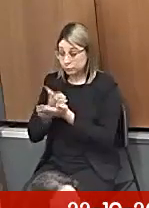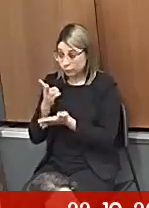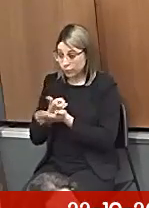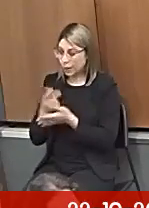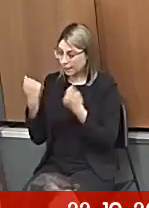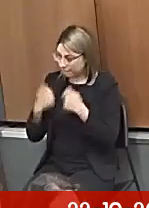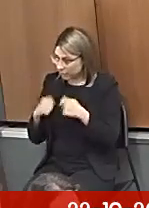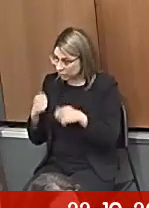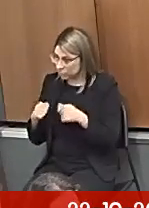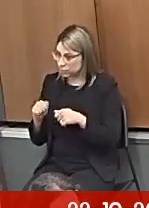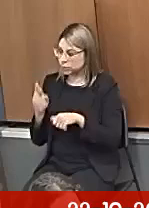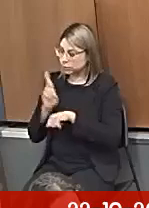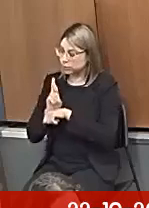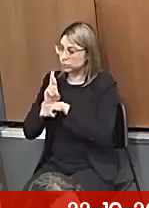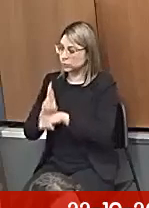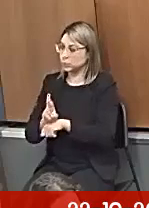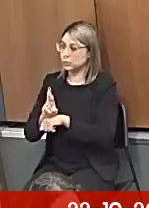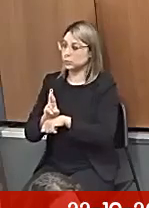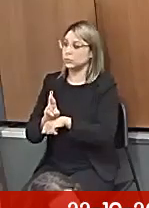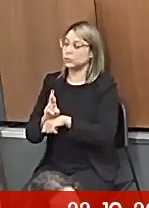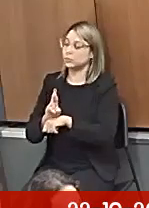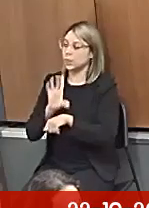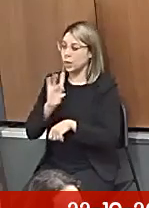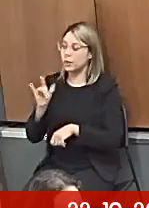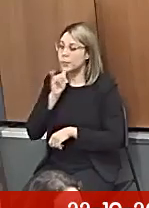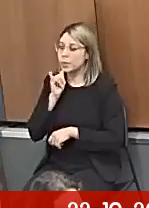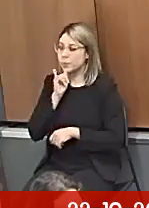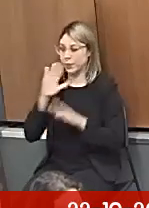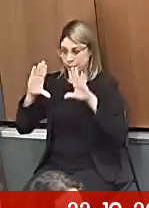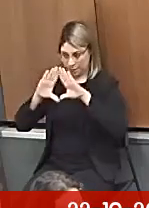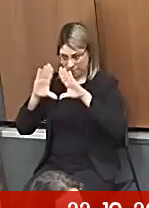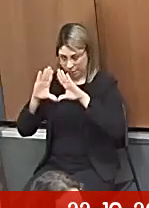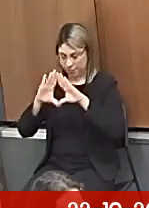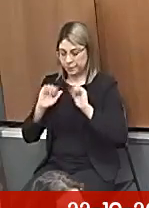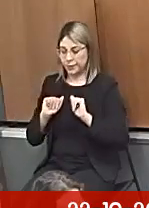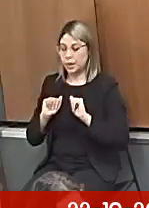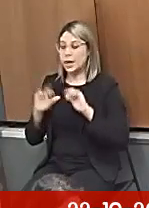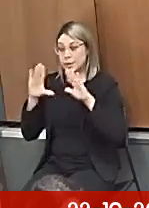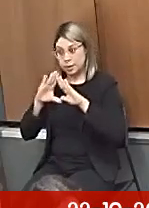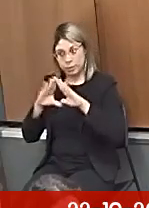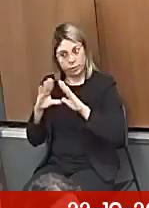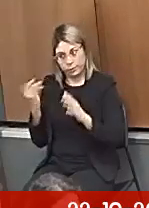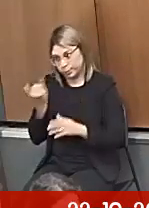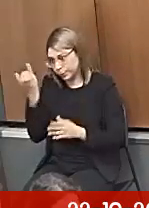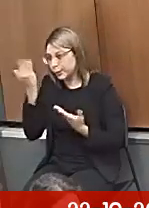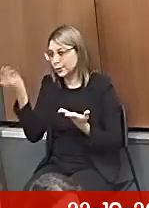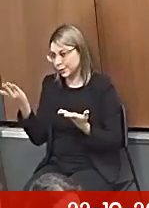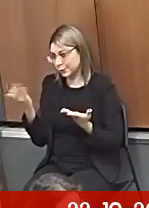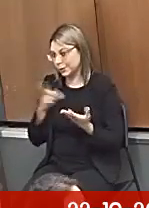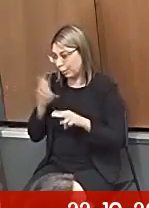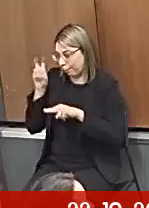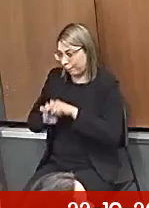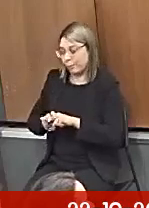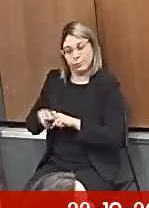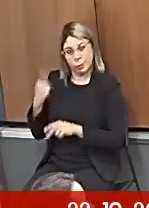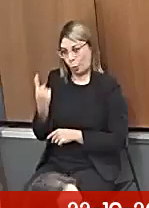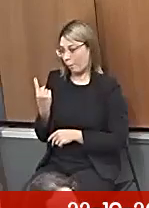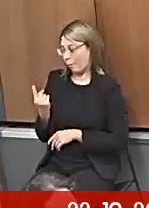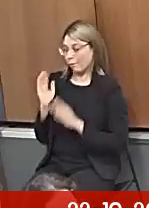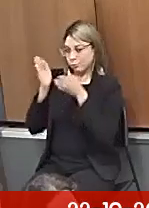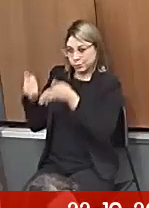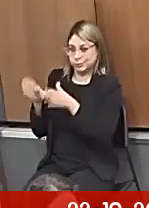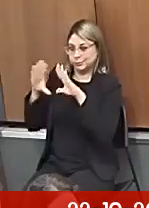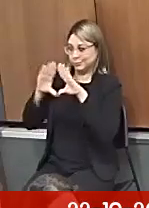a representatividade de cada segmento. Por exemplo, a Assembleia. A Assembleia é indispensável, vai ter uma cadeira cativa, e desde